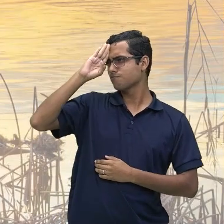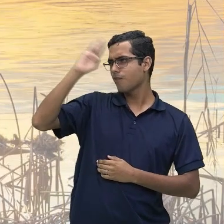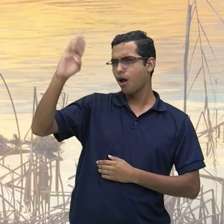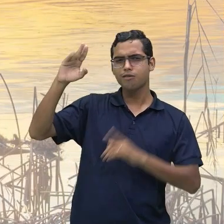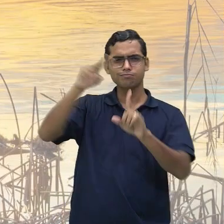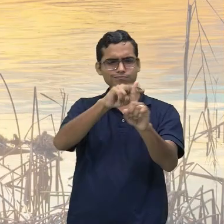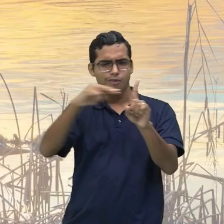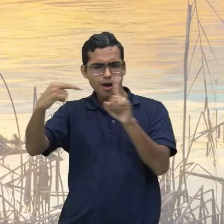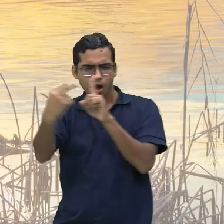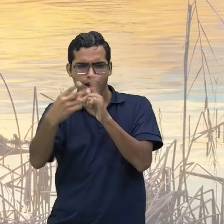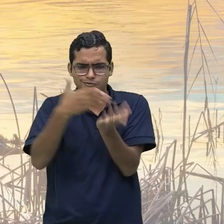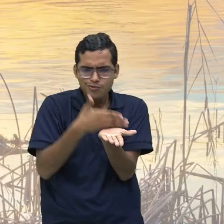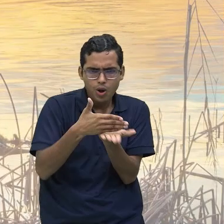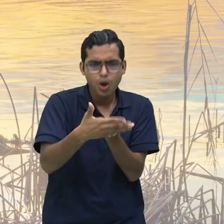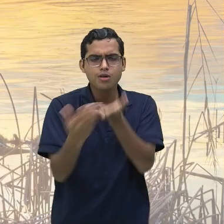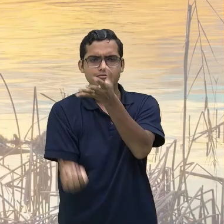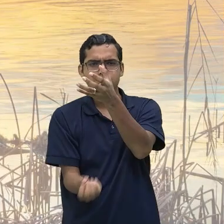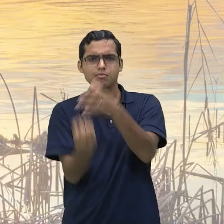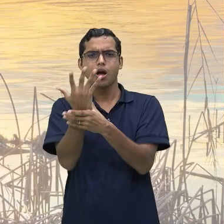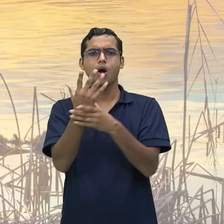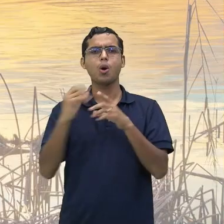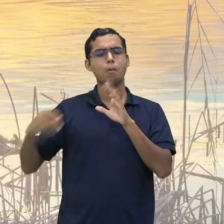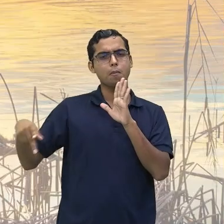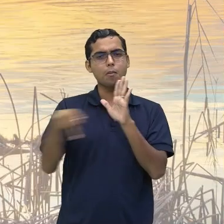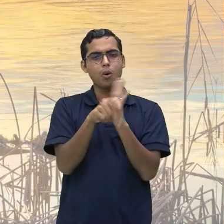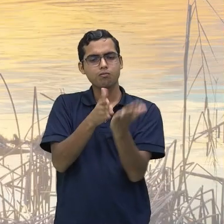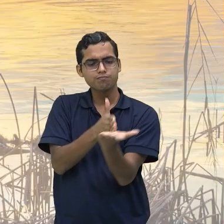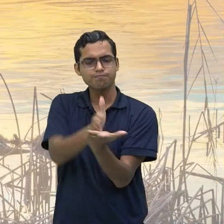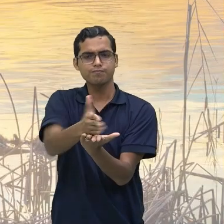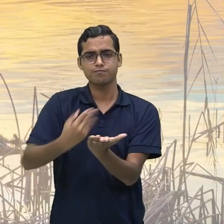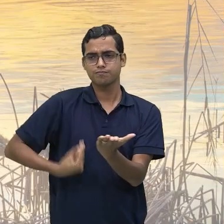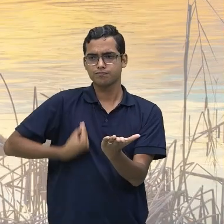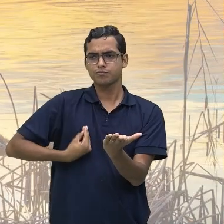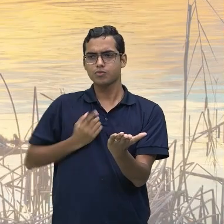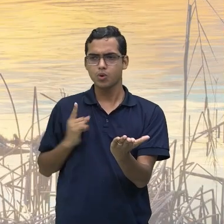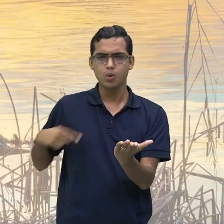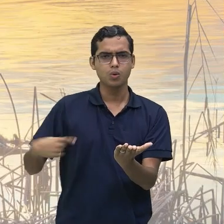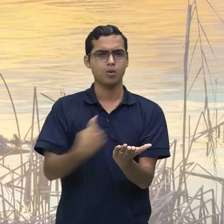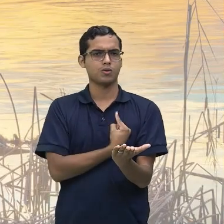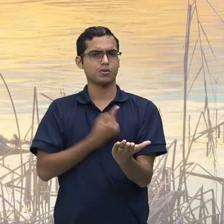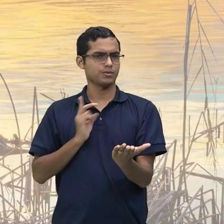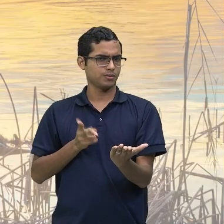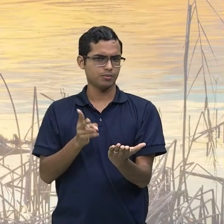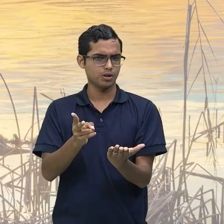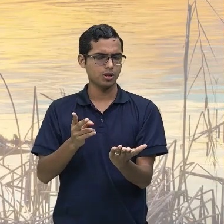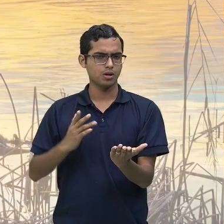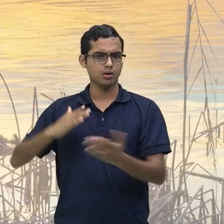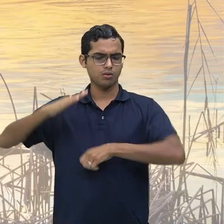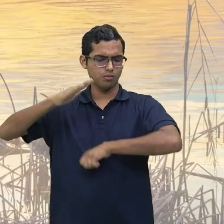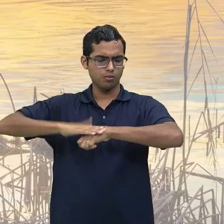de partida é criar o nosso caminhar. Afinal, se a gente cuida da